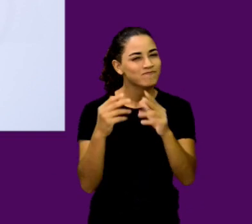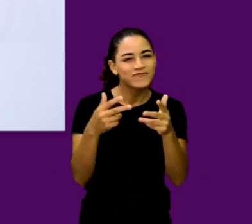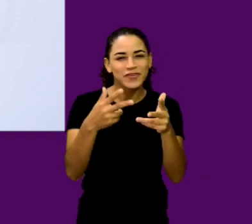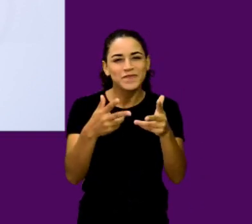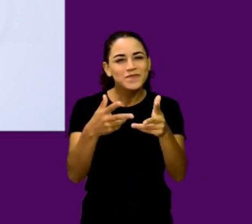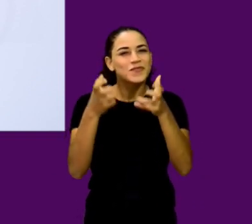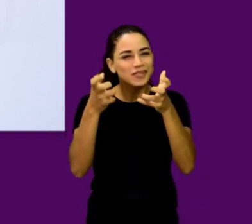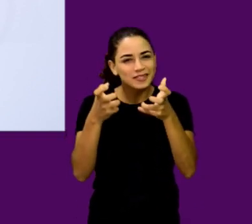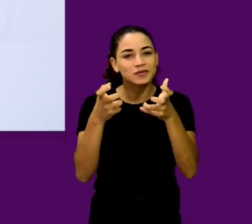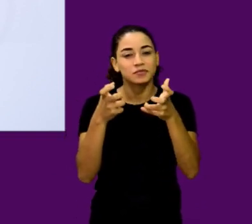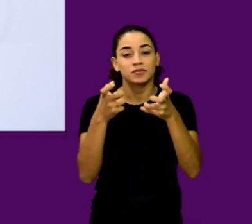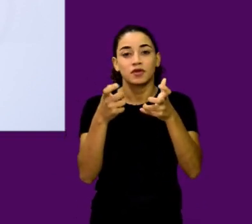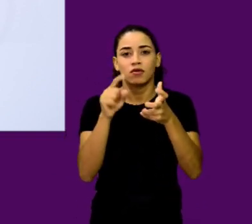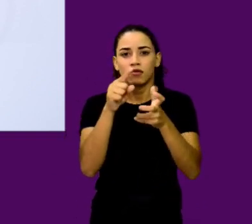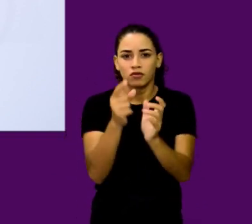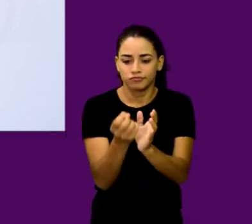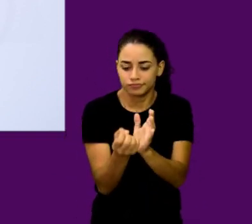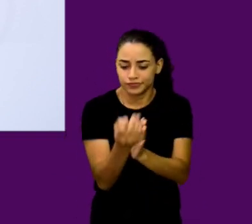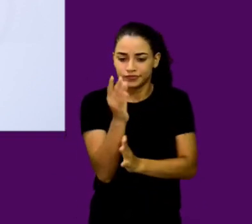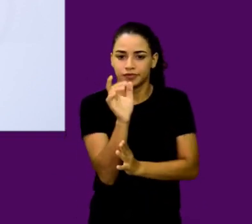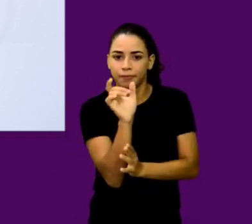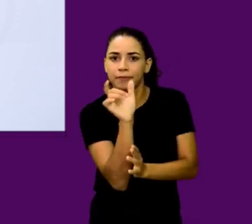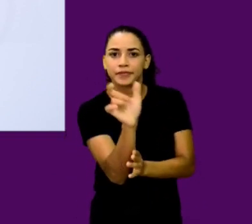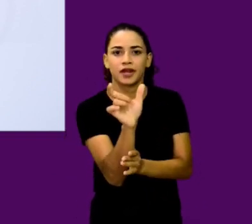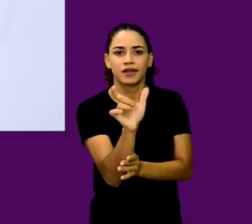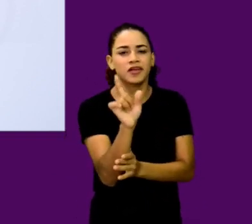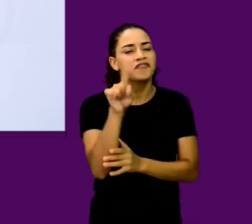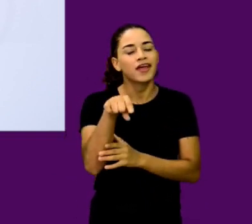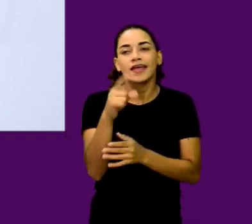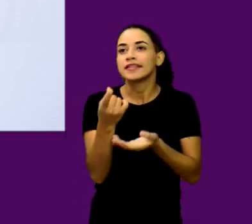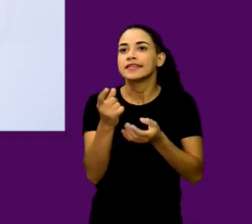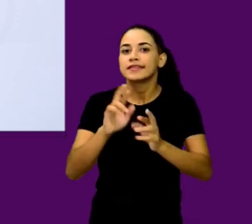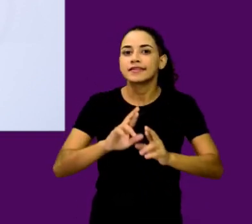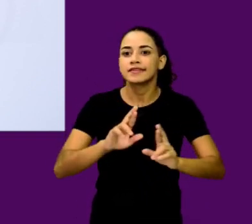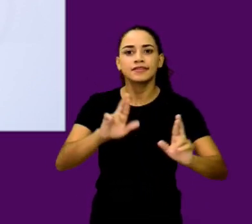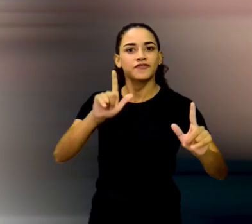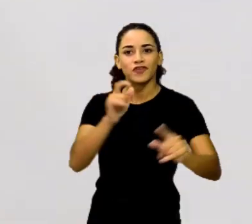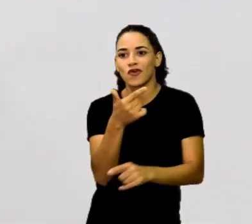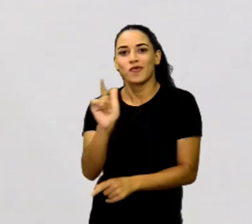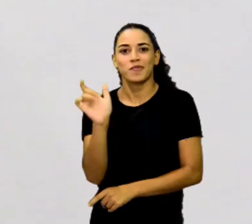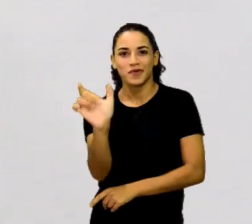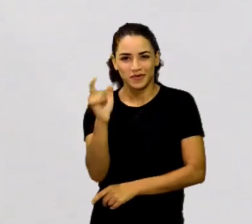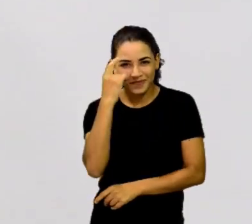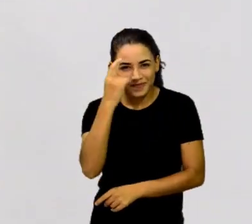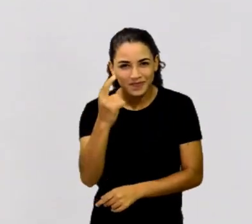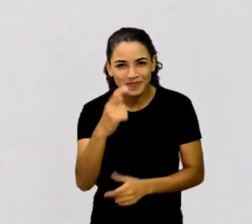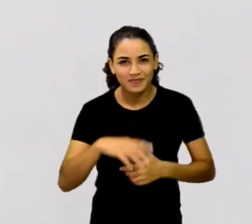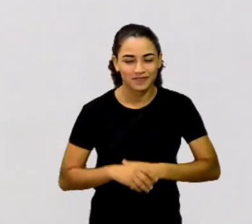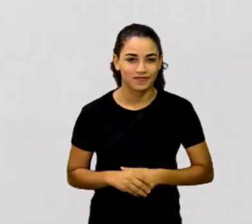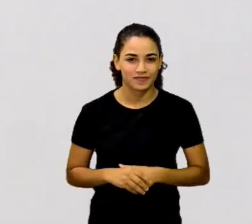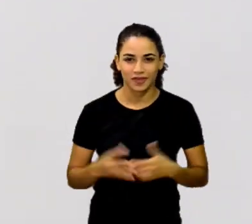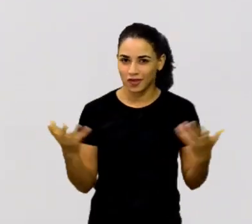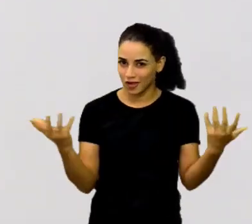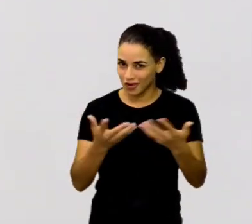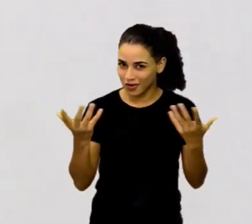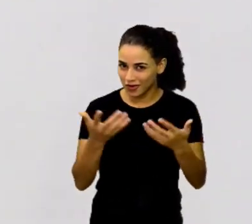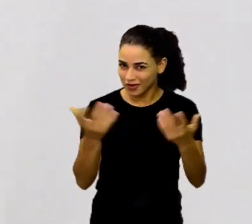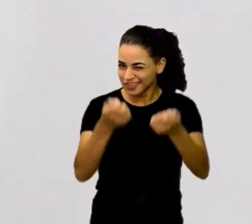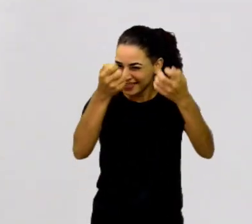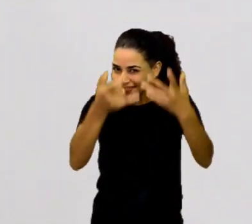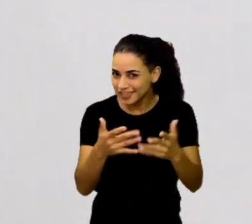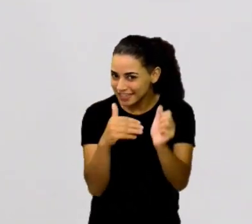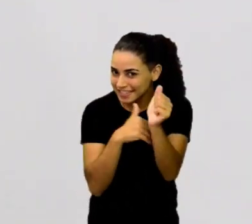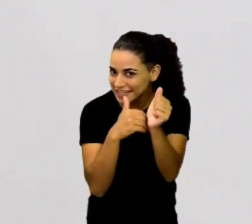Perceberam que essa formação é totalmente diferente da outra palavra? Vou contar um segredinho